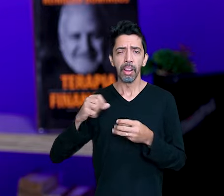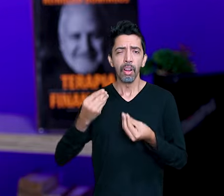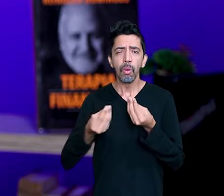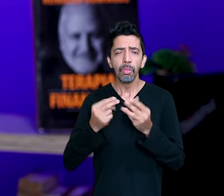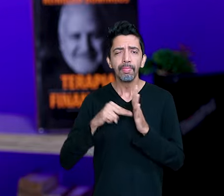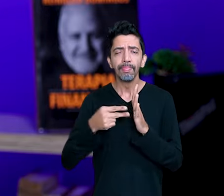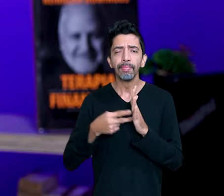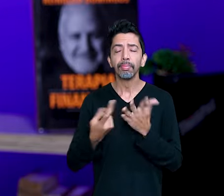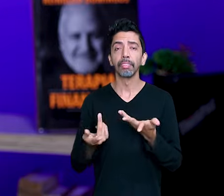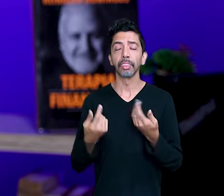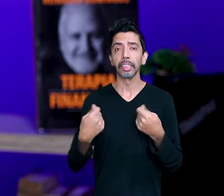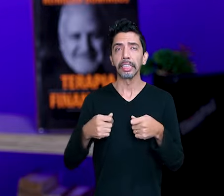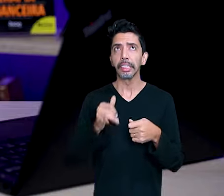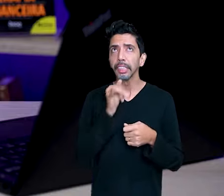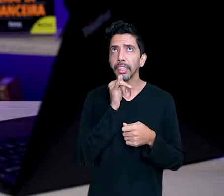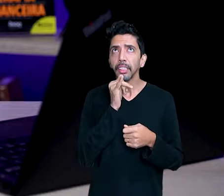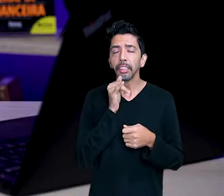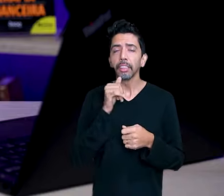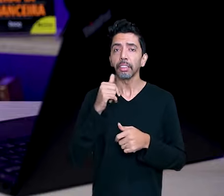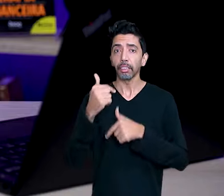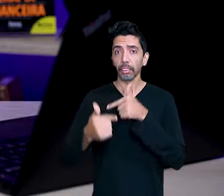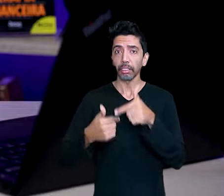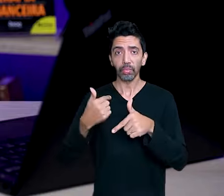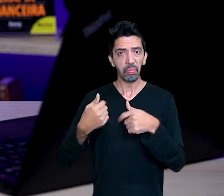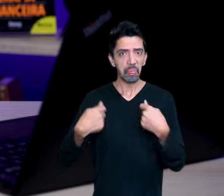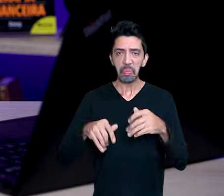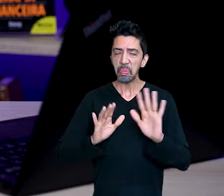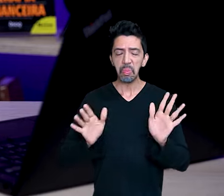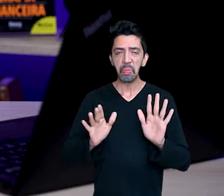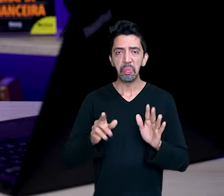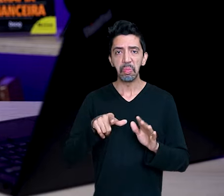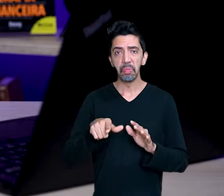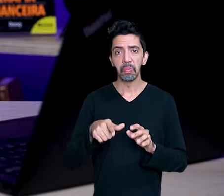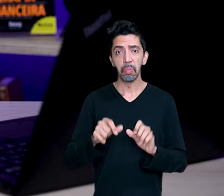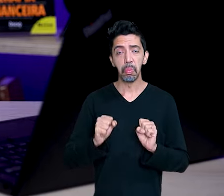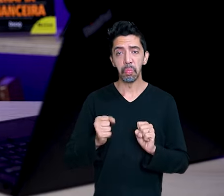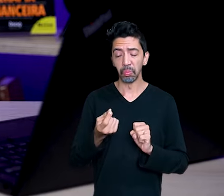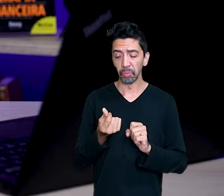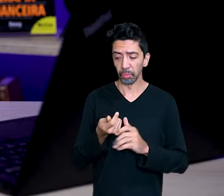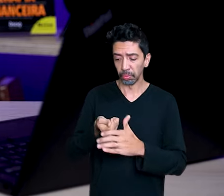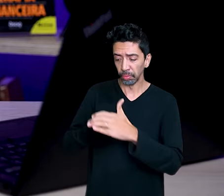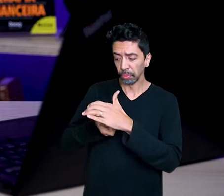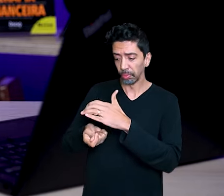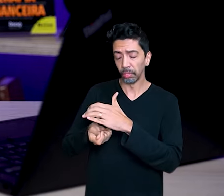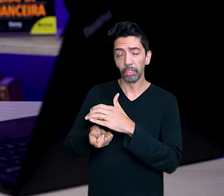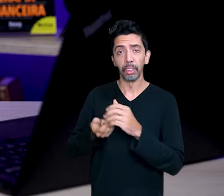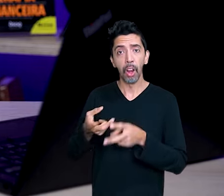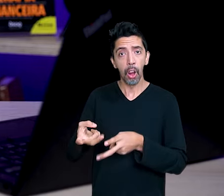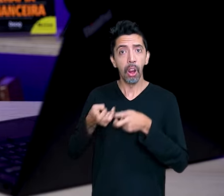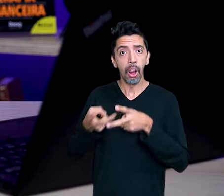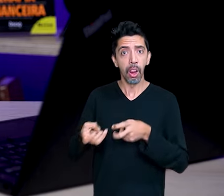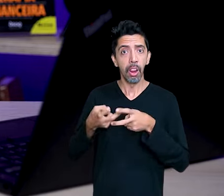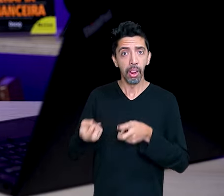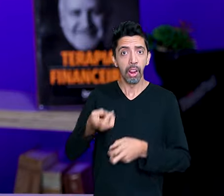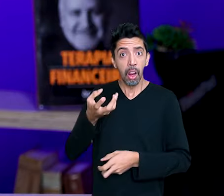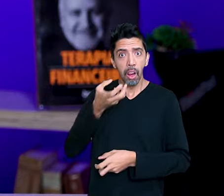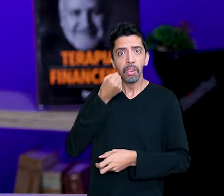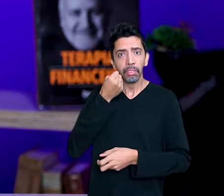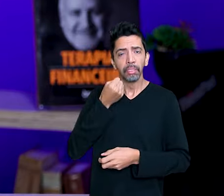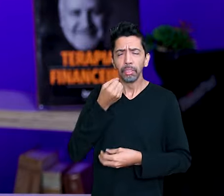horas para receber dinheiro. E sim, o dinheiro vai trabalhar para mim. Olha que legal! O dinheiro trabalhando para mim, como